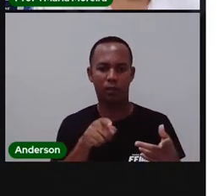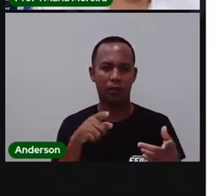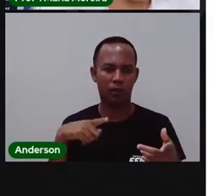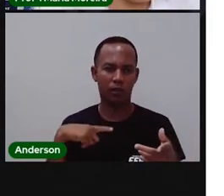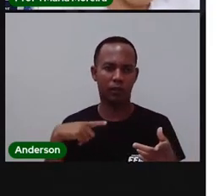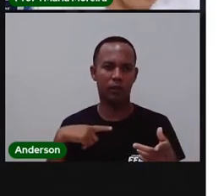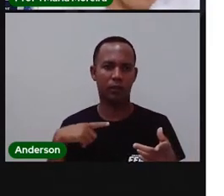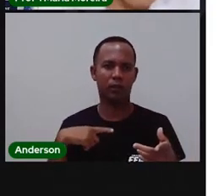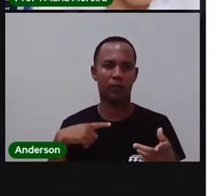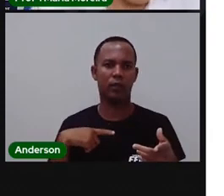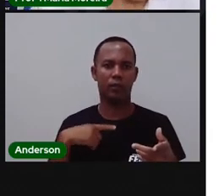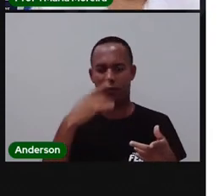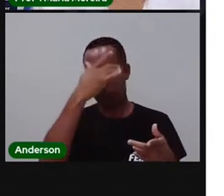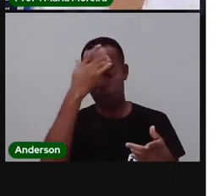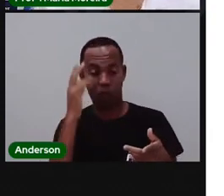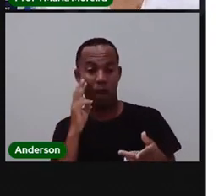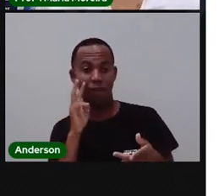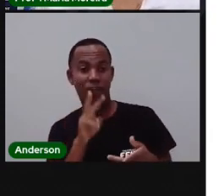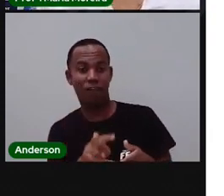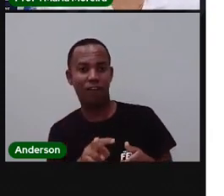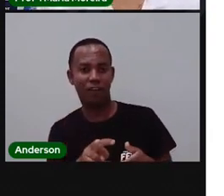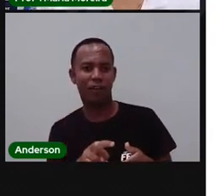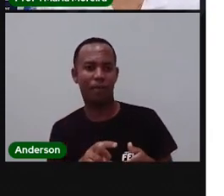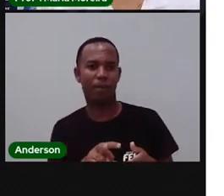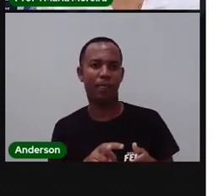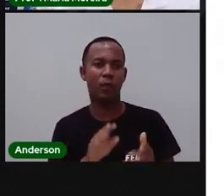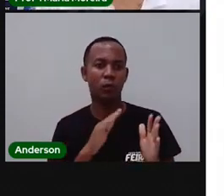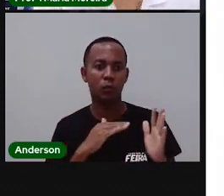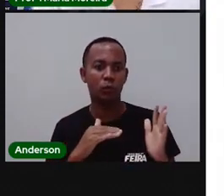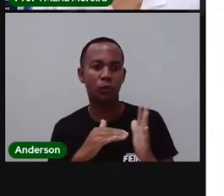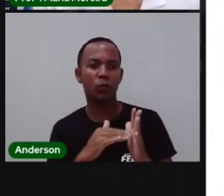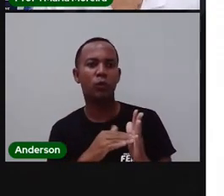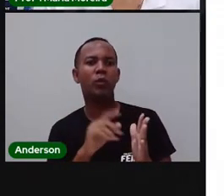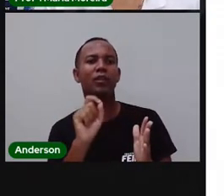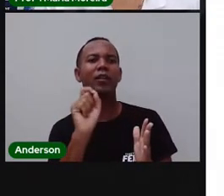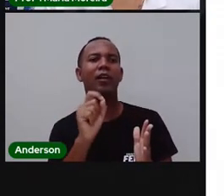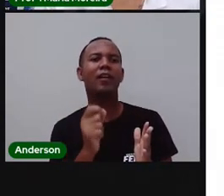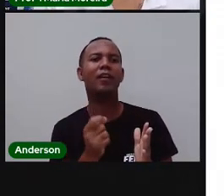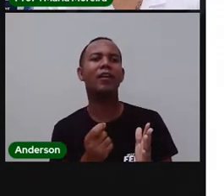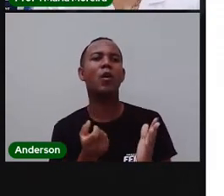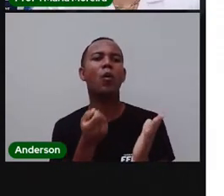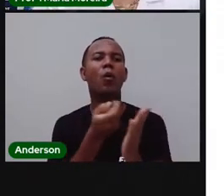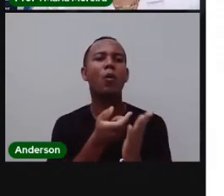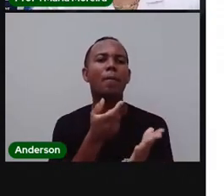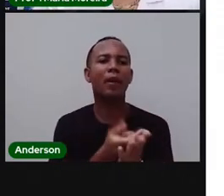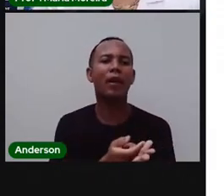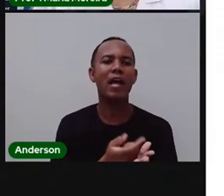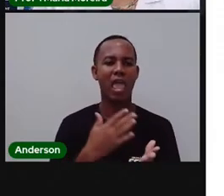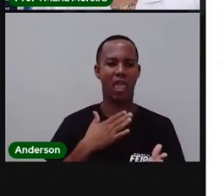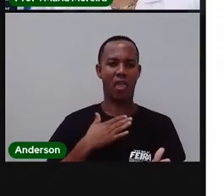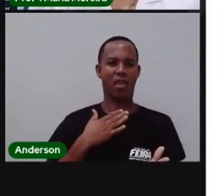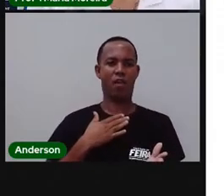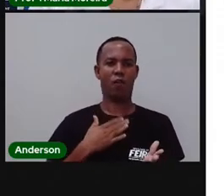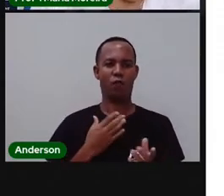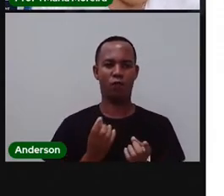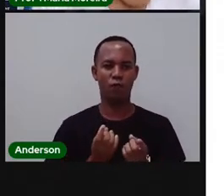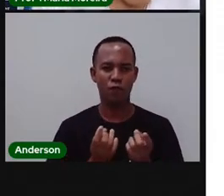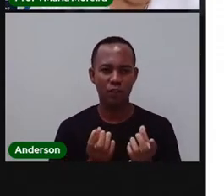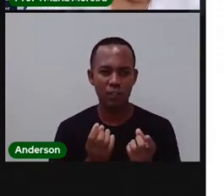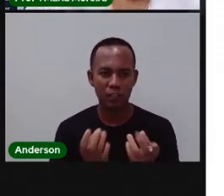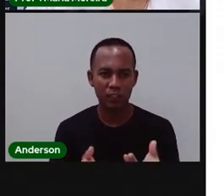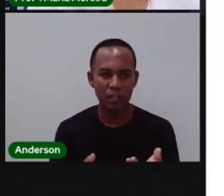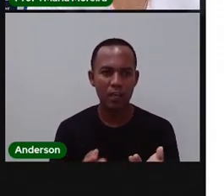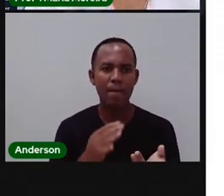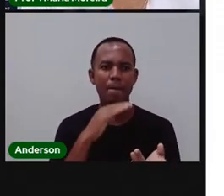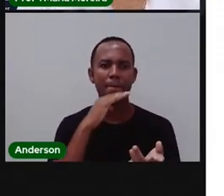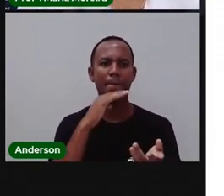da atração ao freguês. Então, tudo para você dar para entender quem vai comprar. Então, se eu estou vendendo mangas,